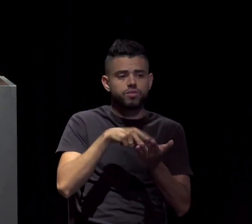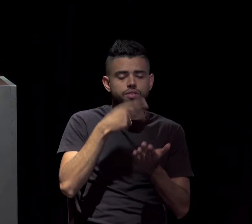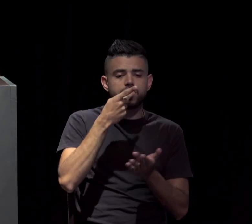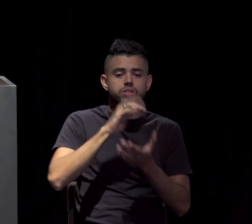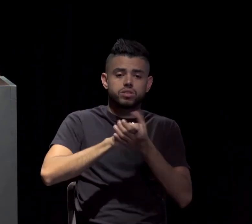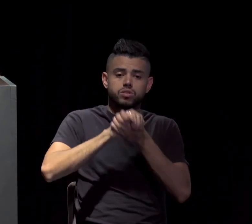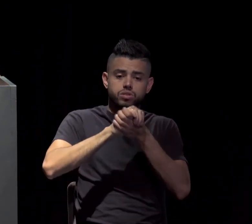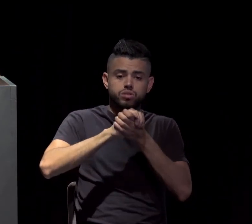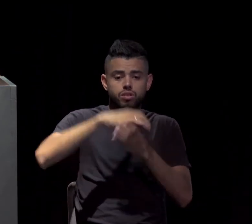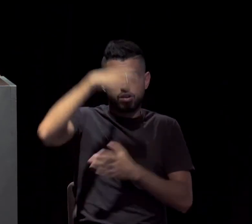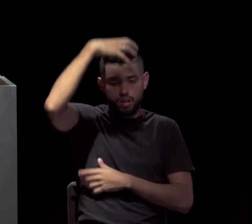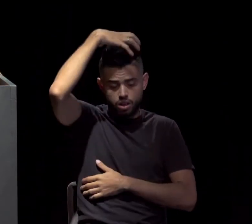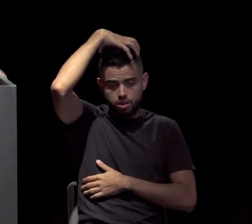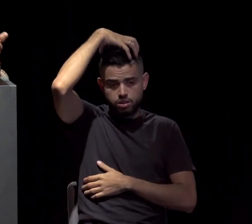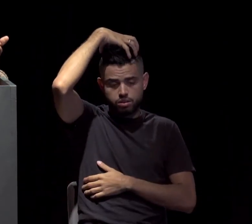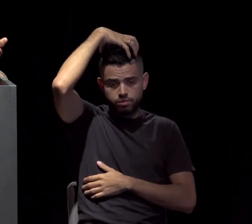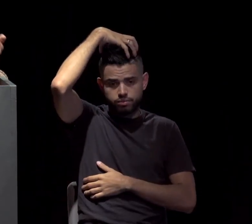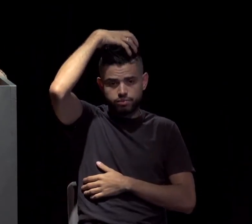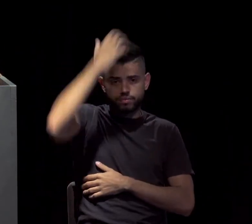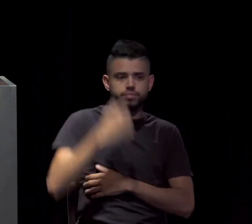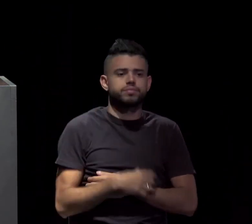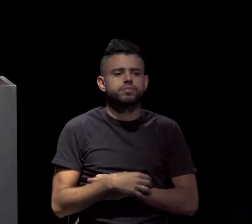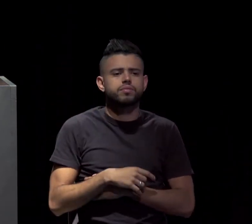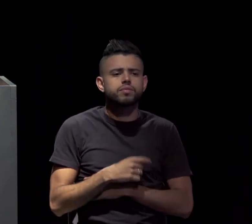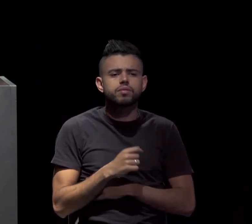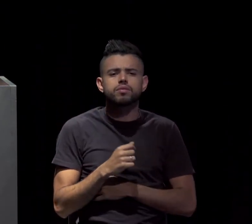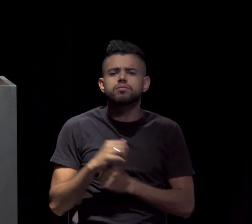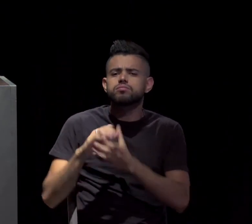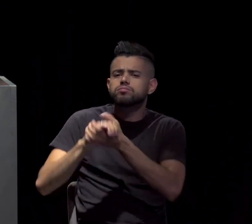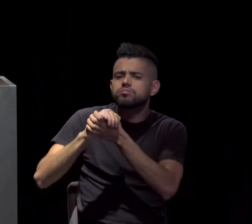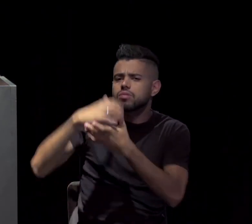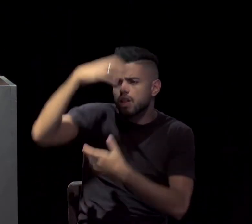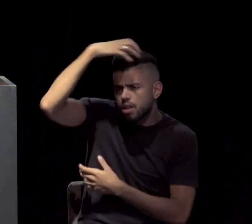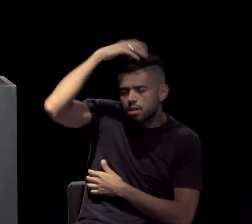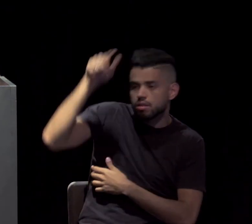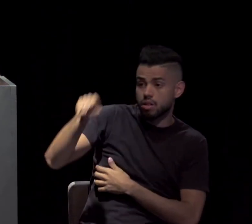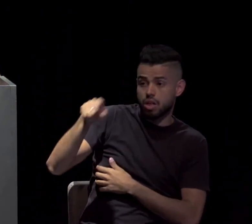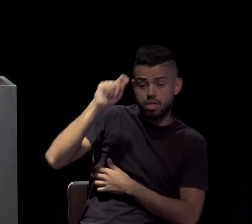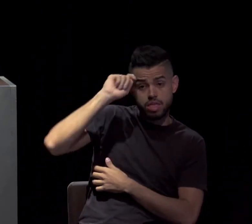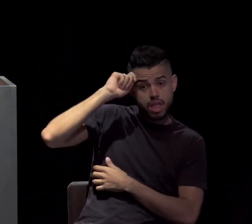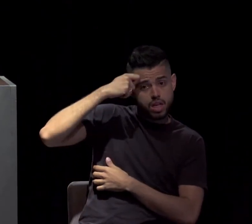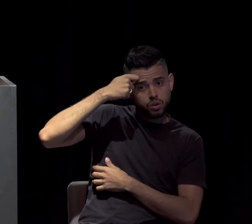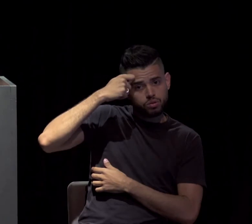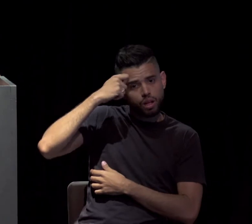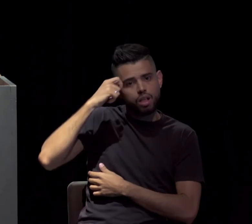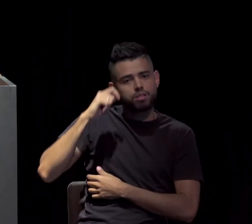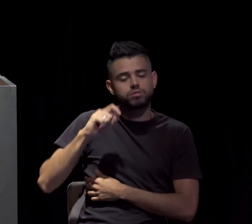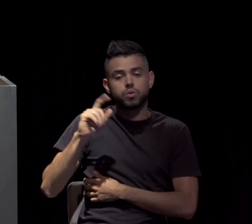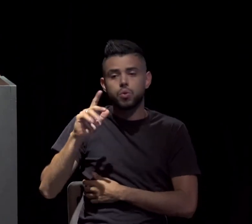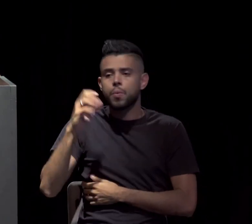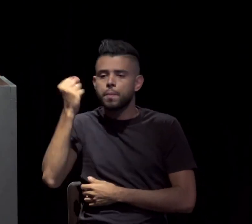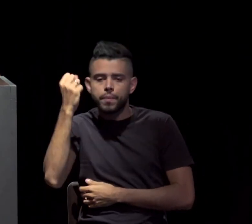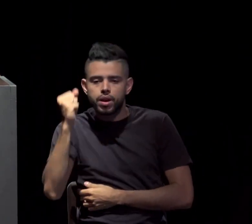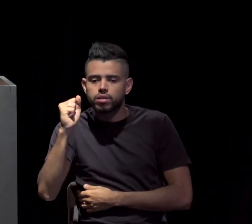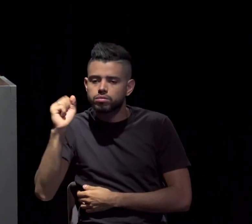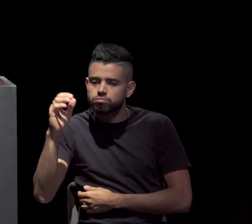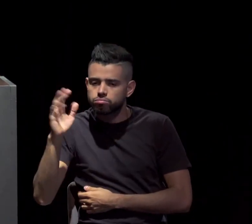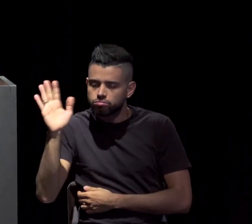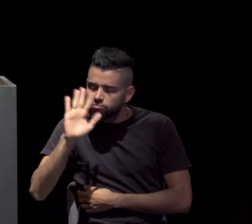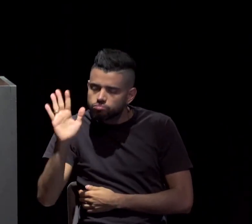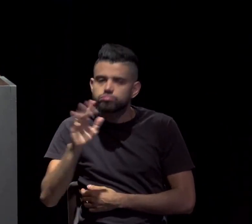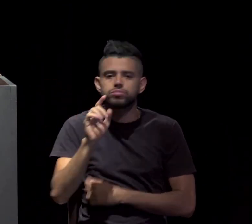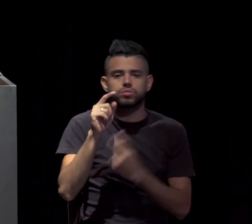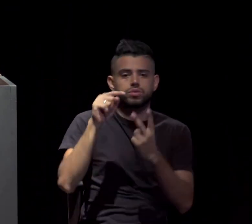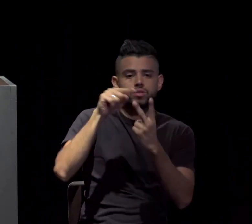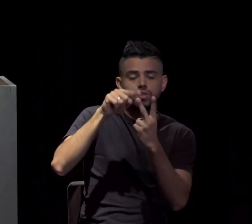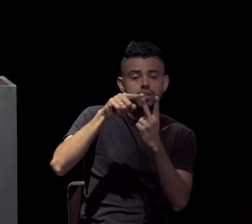aos reis. E é um dos reis que é negro, pela tradição bíblica. Então, ela vai saudar o primeiro rei branco, o segundo rei branco, e